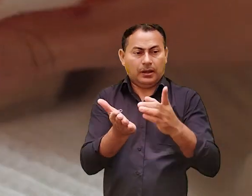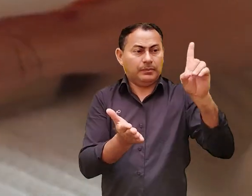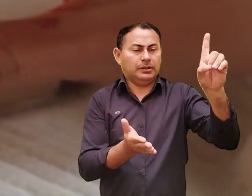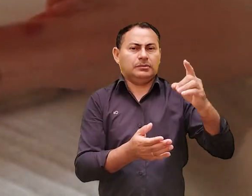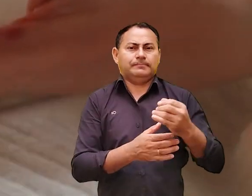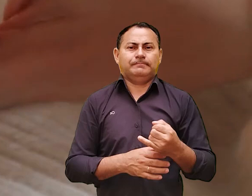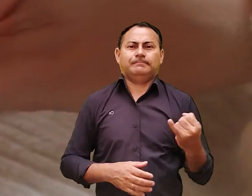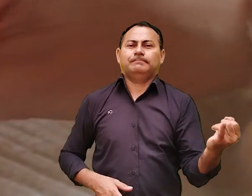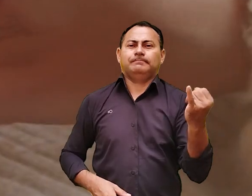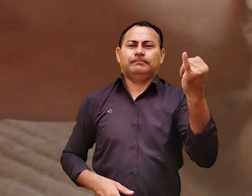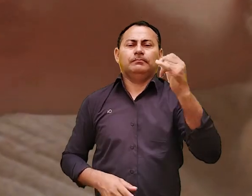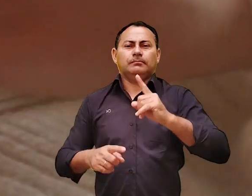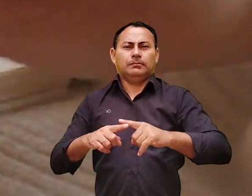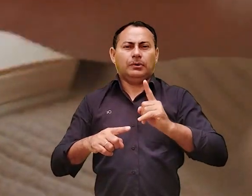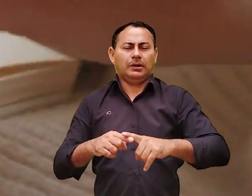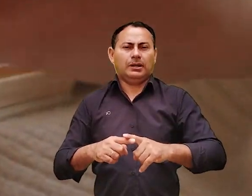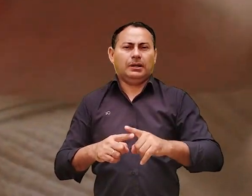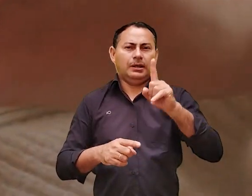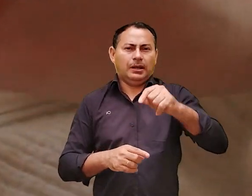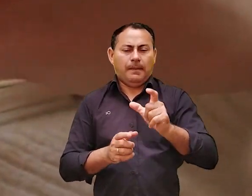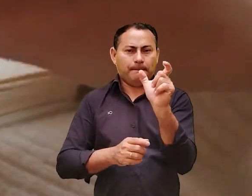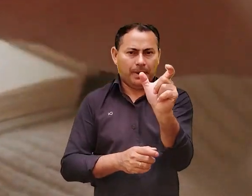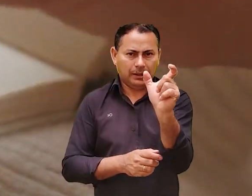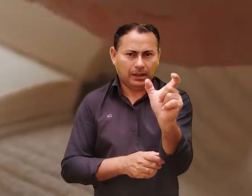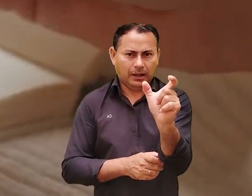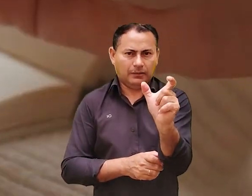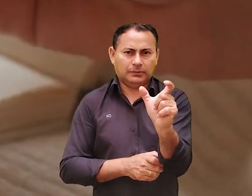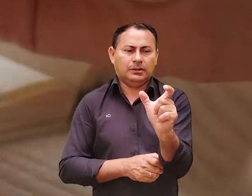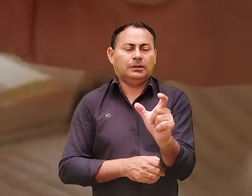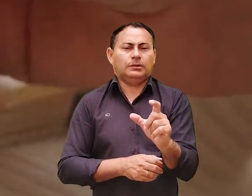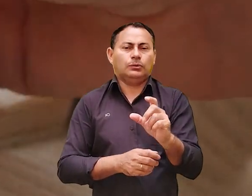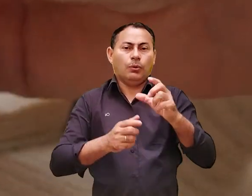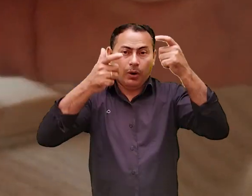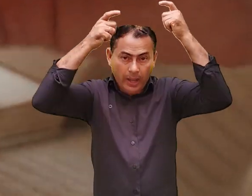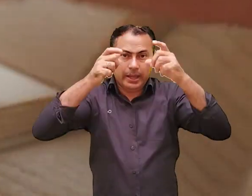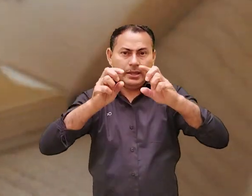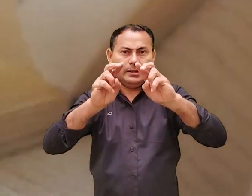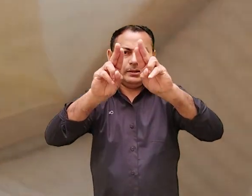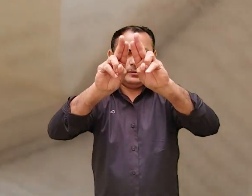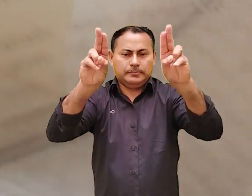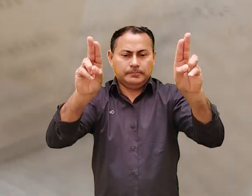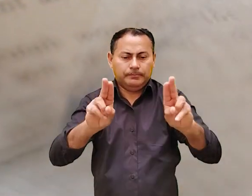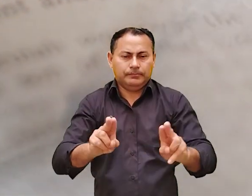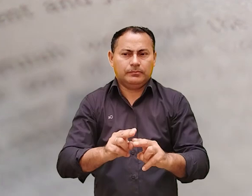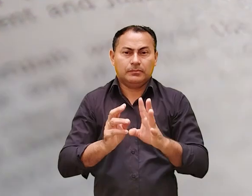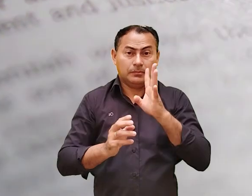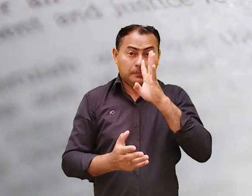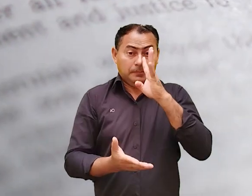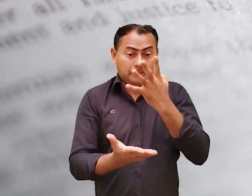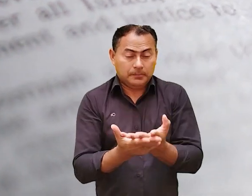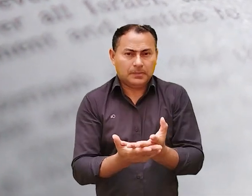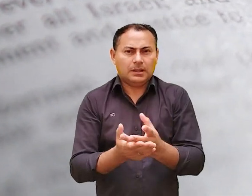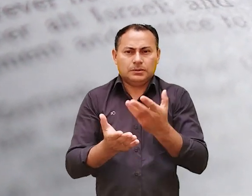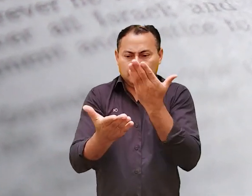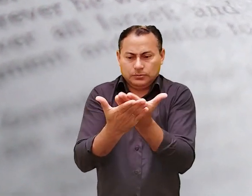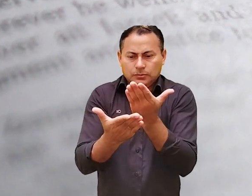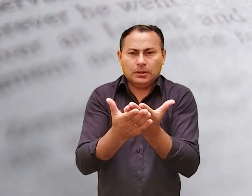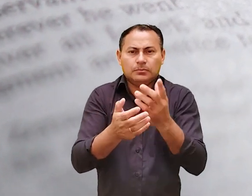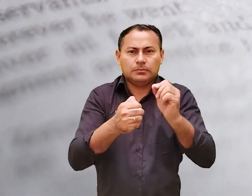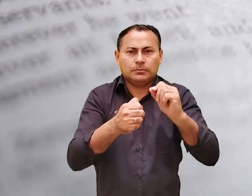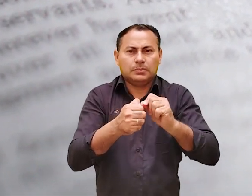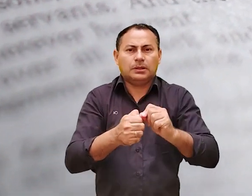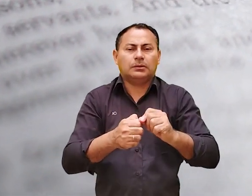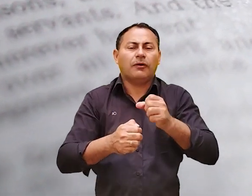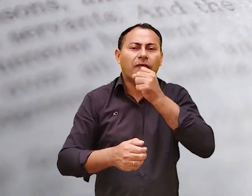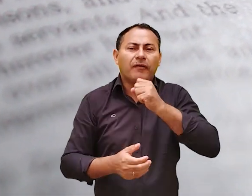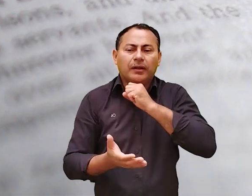é muito importante porque essas são as palavras de Nabucodonosor. O impressionante nesse estudo que estamos